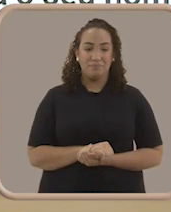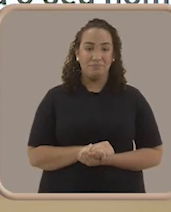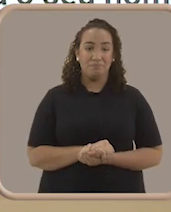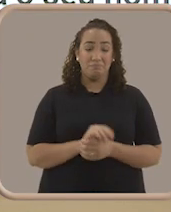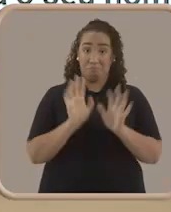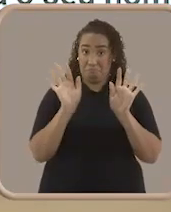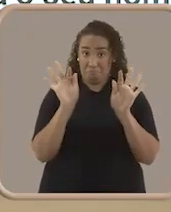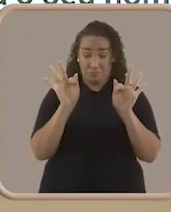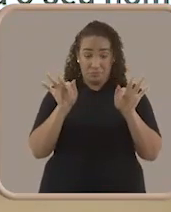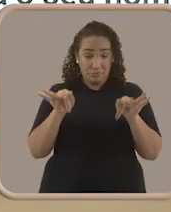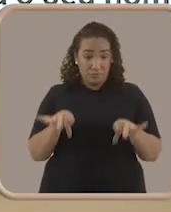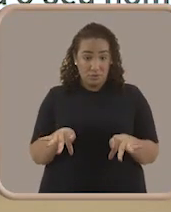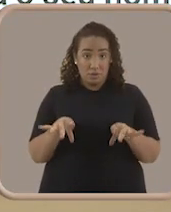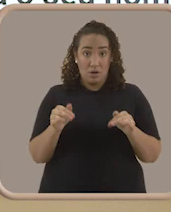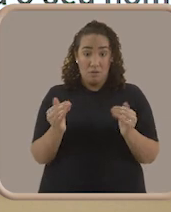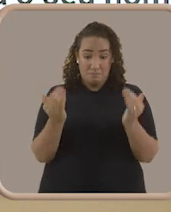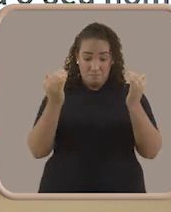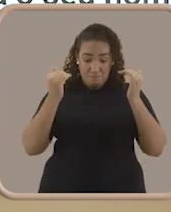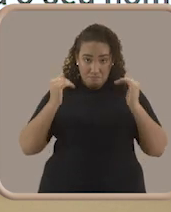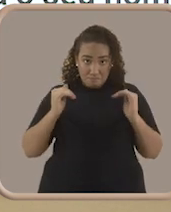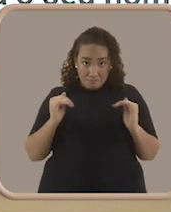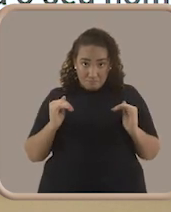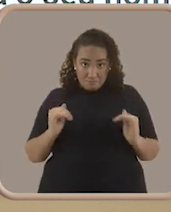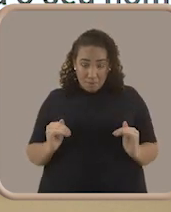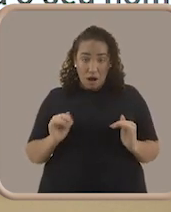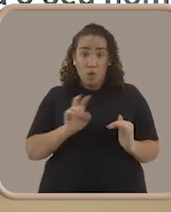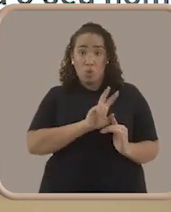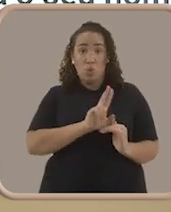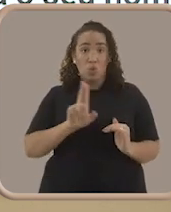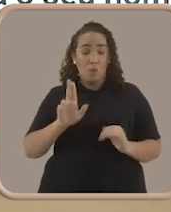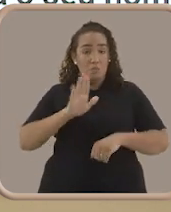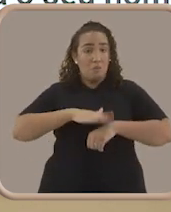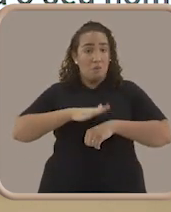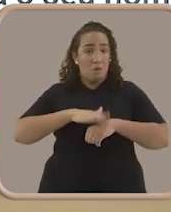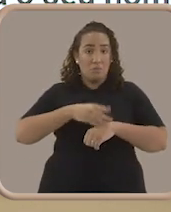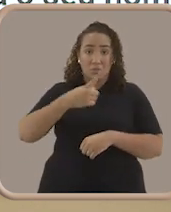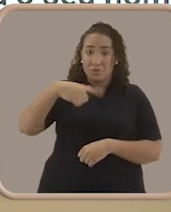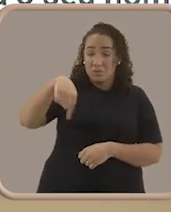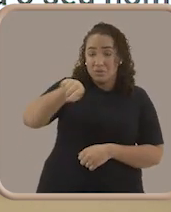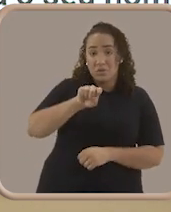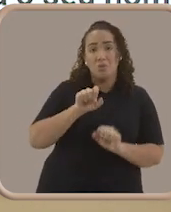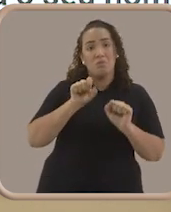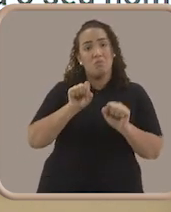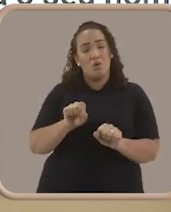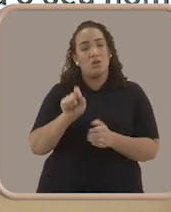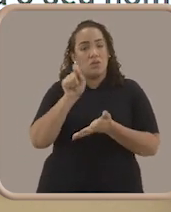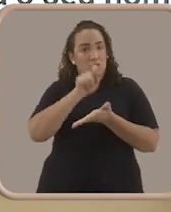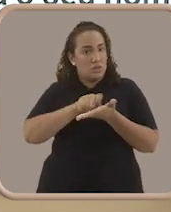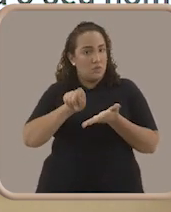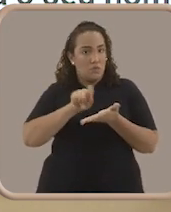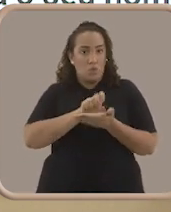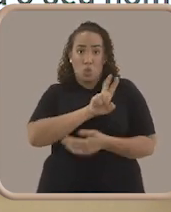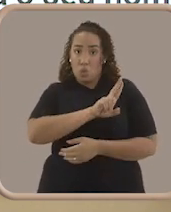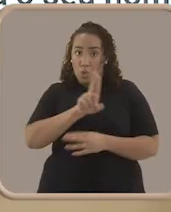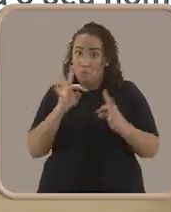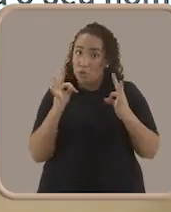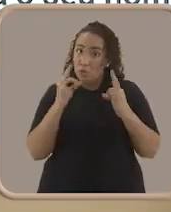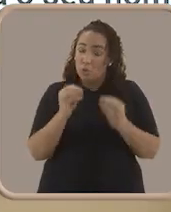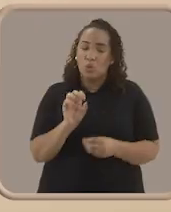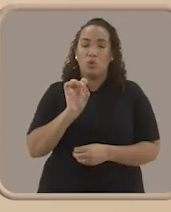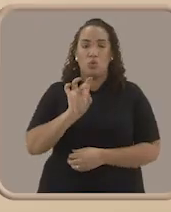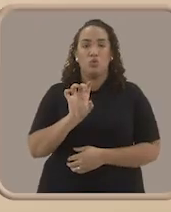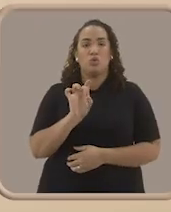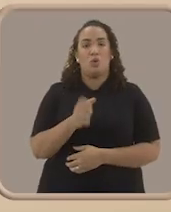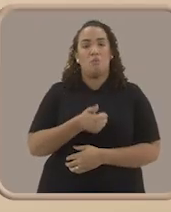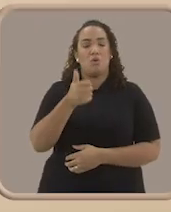Por fim, na linha abaixo da saudação escreva o seu nome. Você pode optar por escrever o nome completo ou apenas